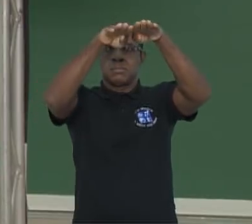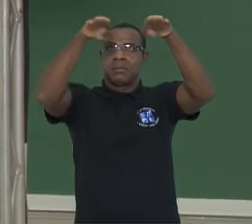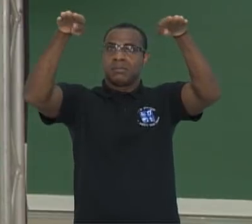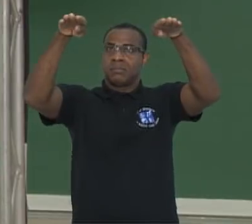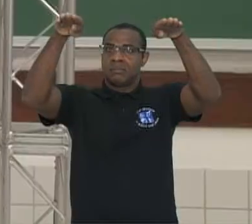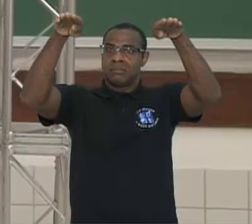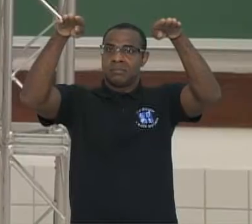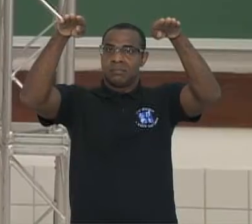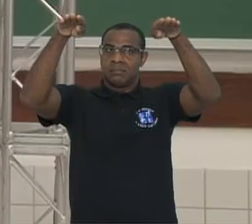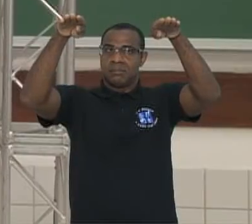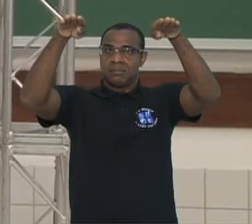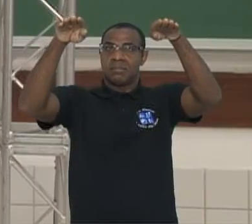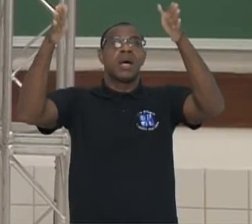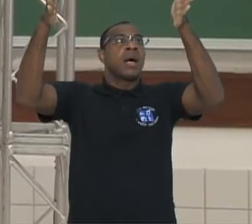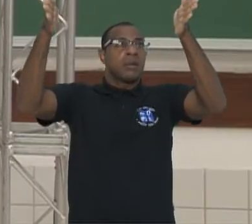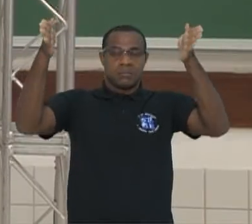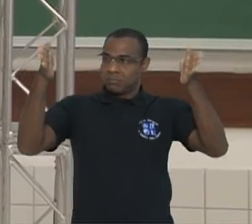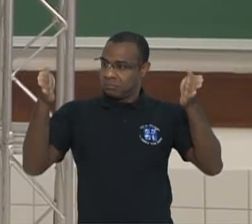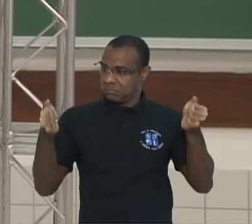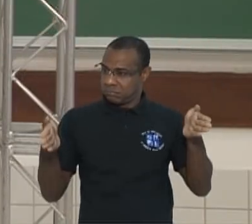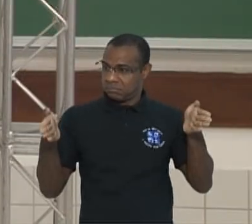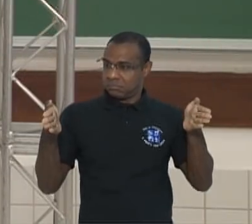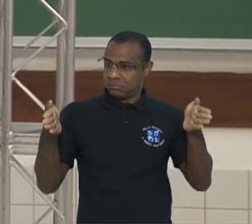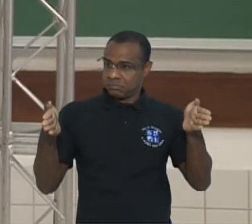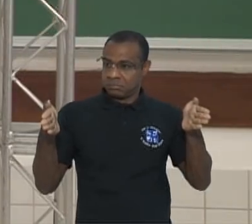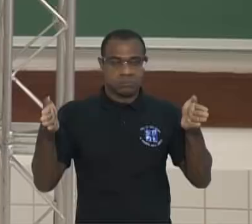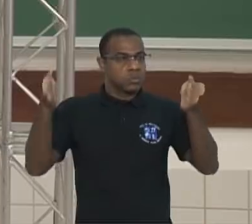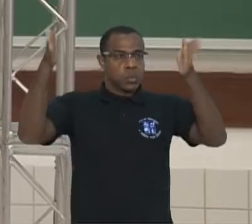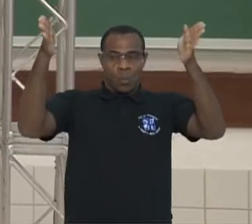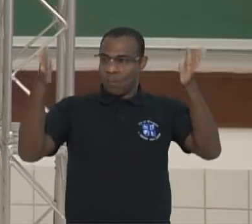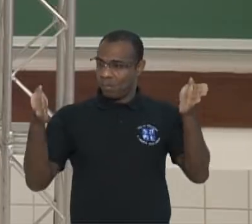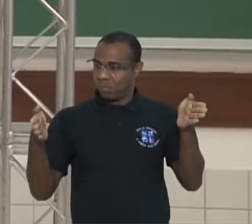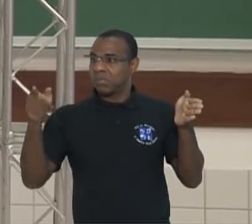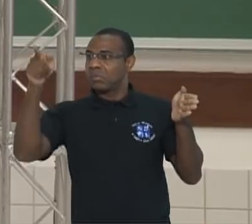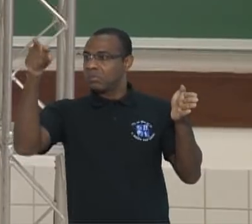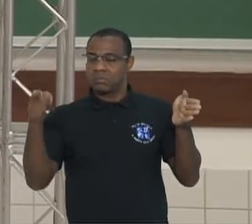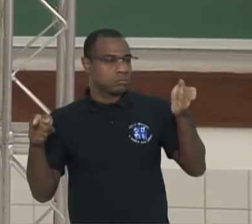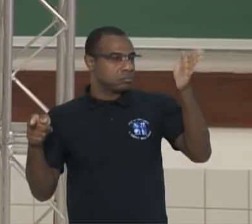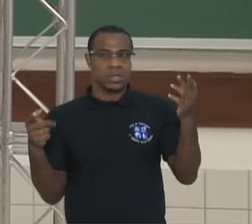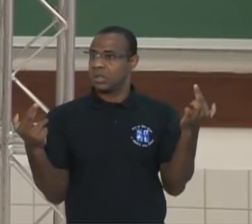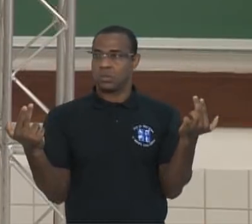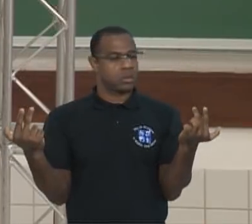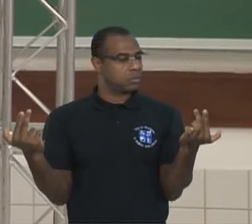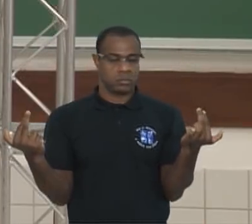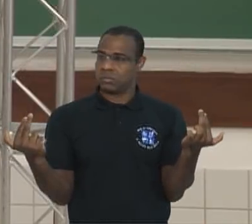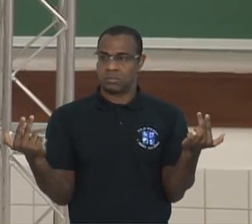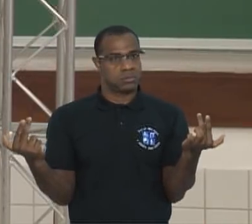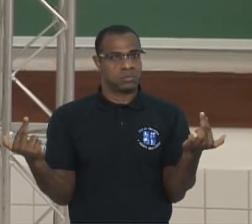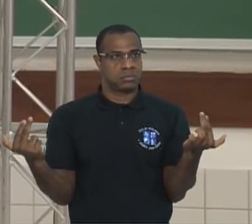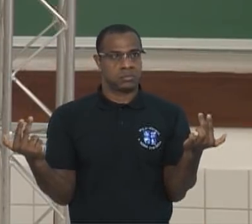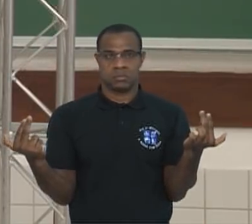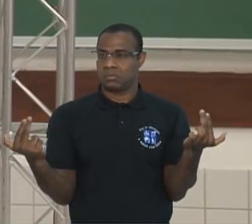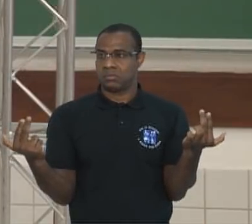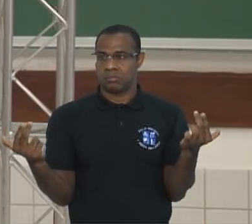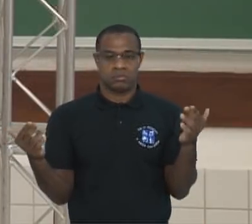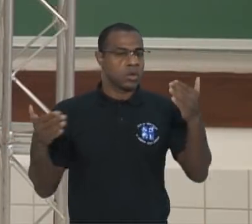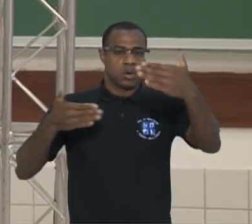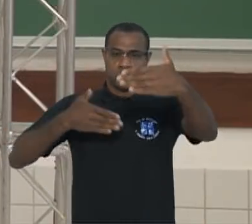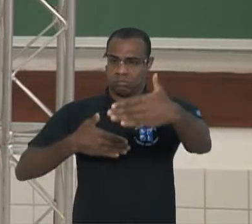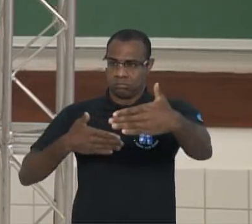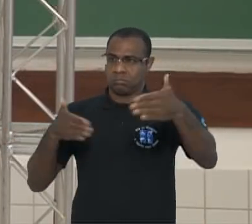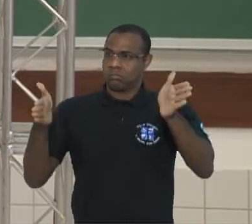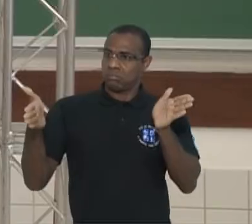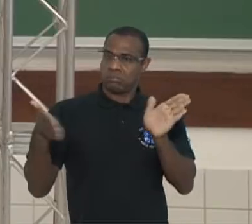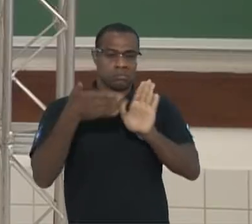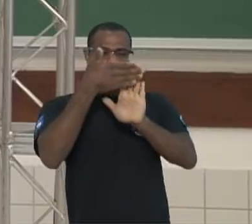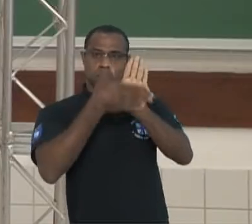né? E as laterais? As laterais também, né? Tem a mesma medida, tanto assim, quanto na